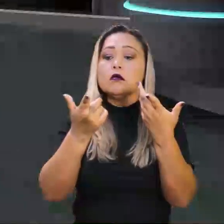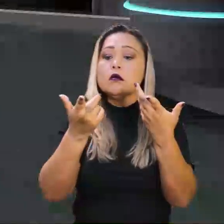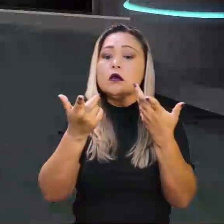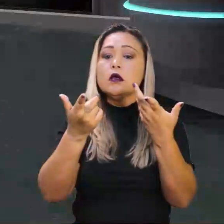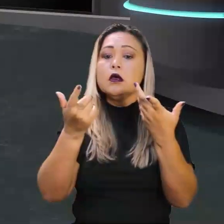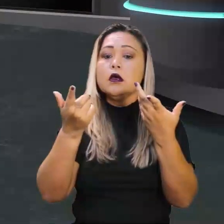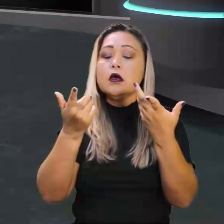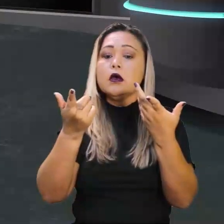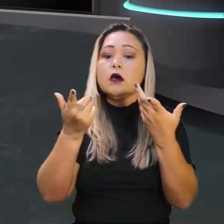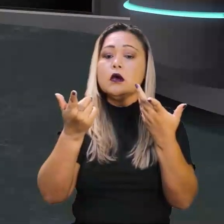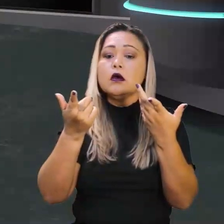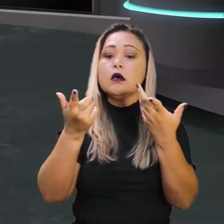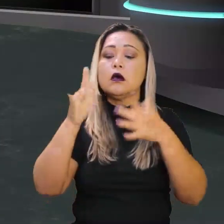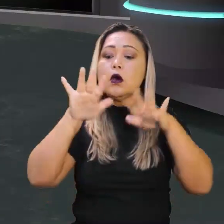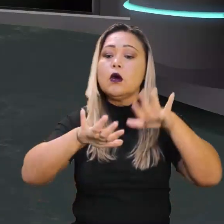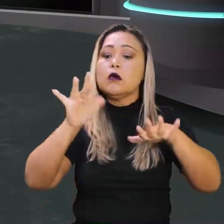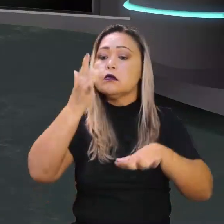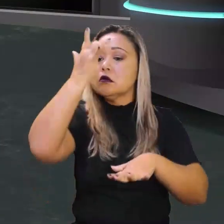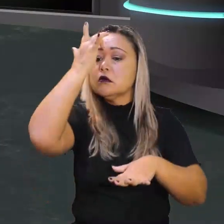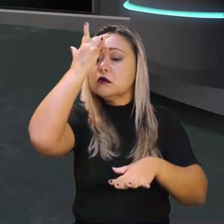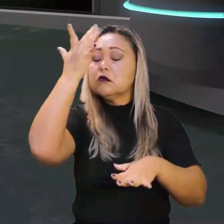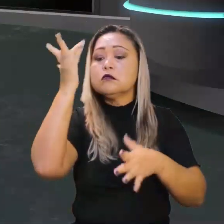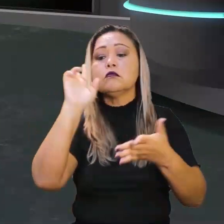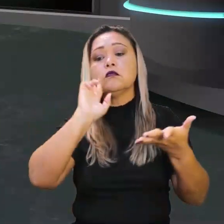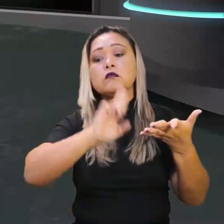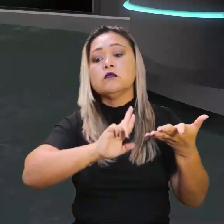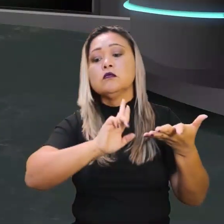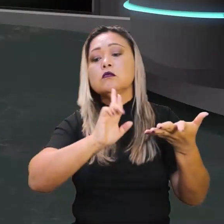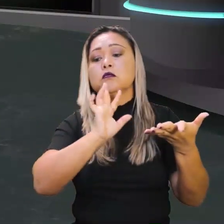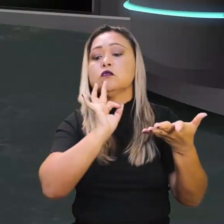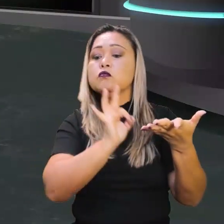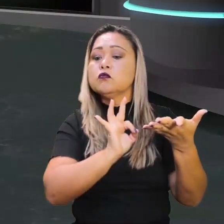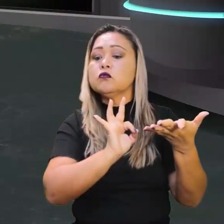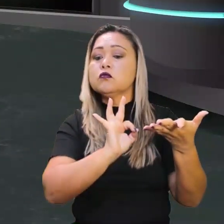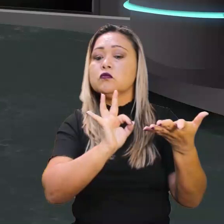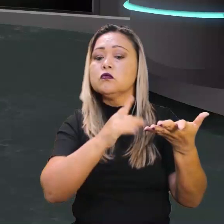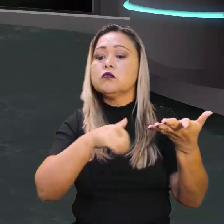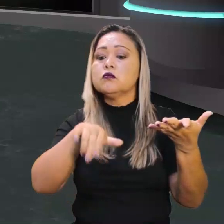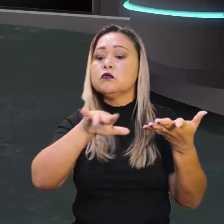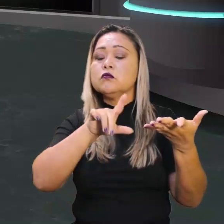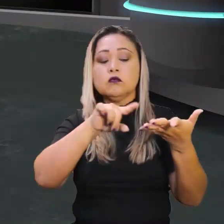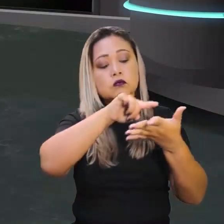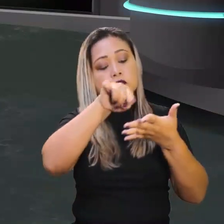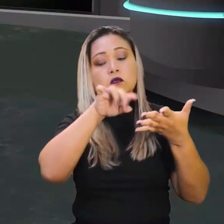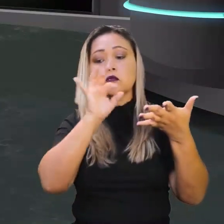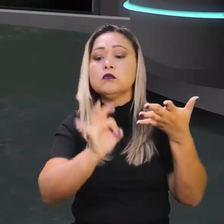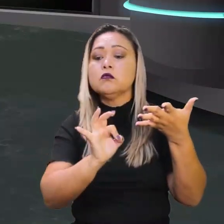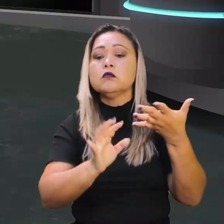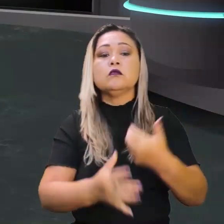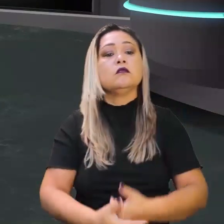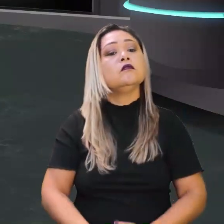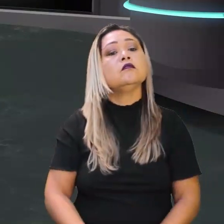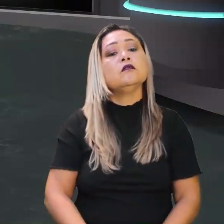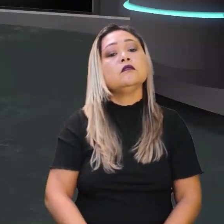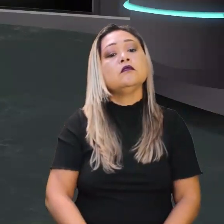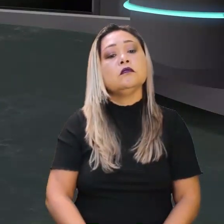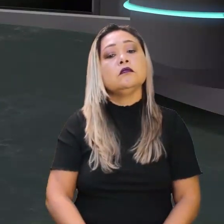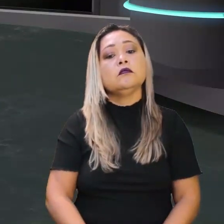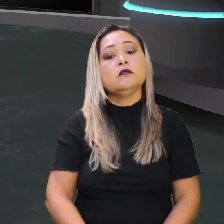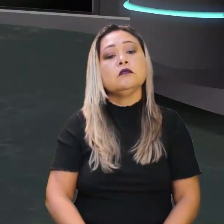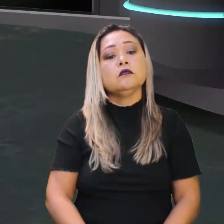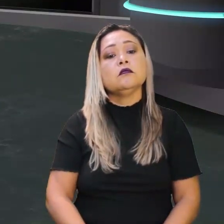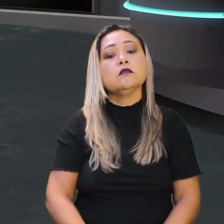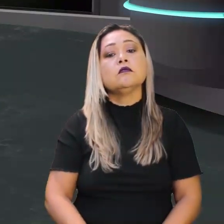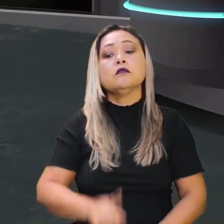que acho que facilmente você chegar a essa conclusão aí, diante dessas alternativas. Vamos para a